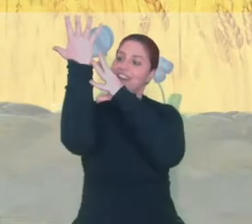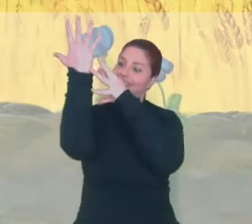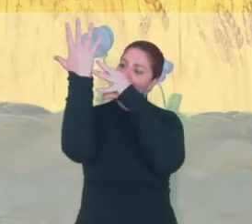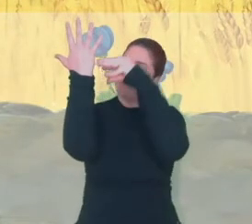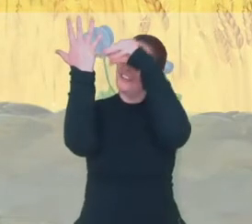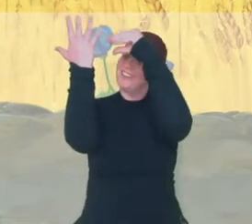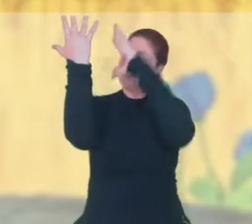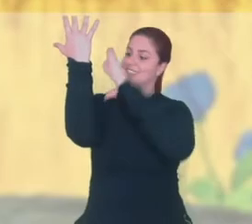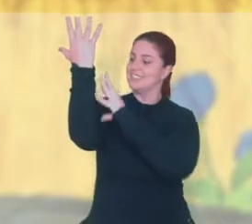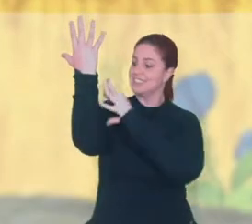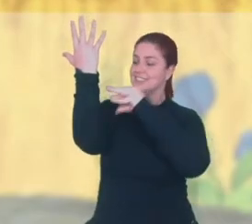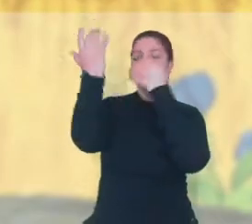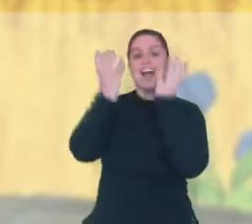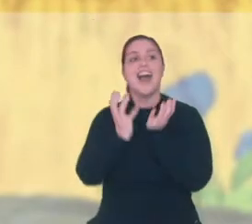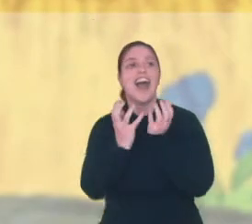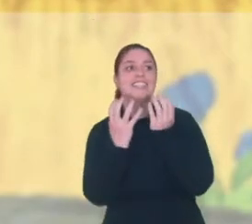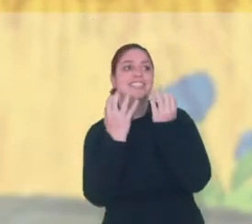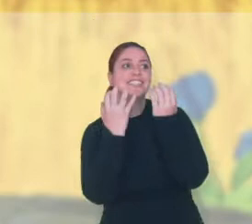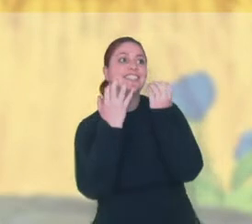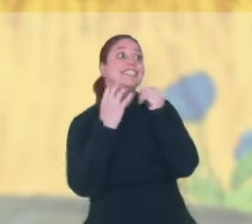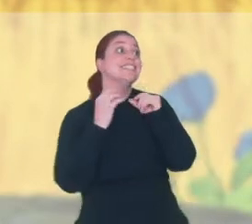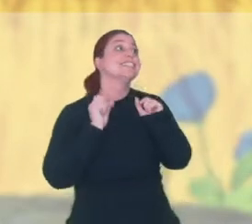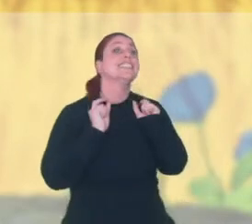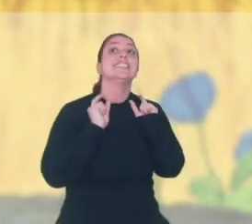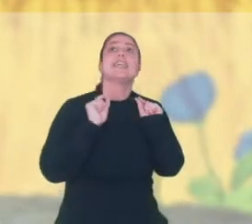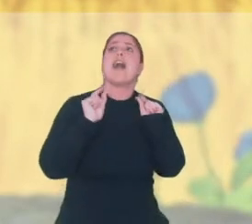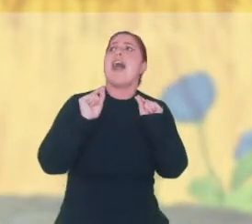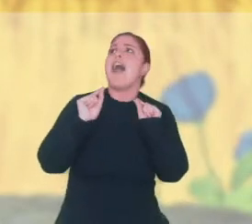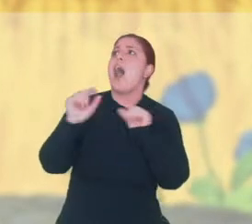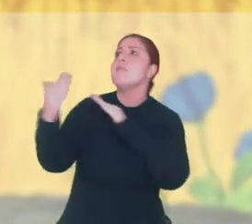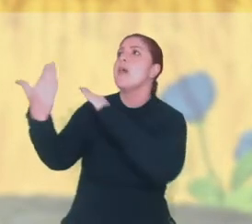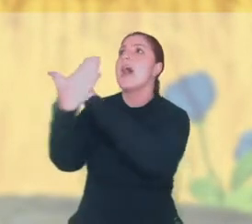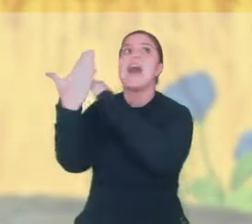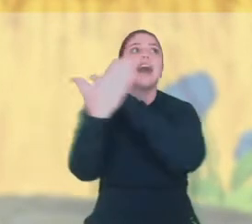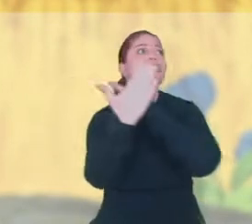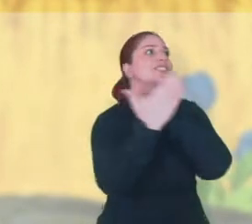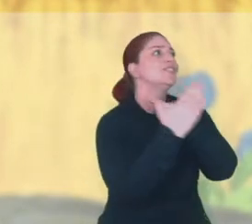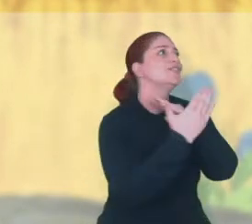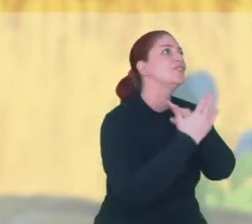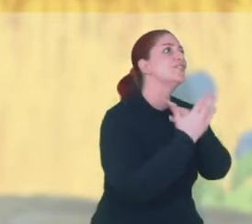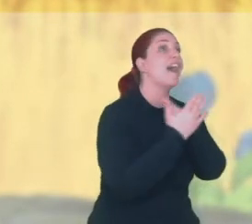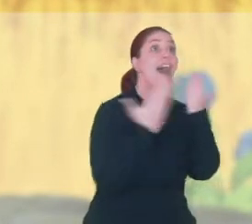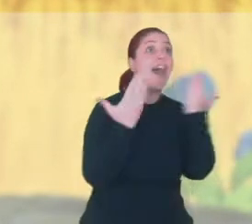amadurecer. Quem podia ajudar a